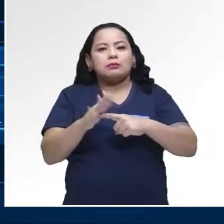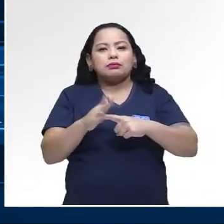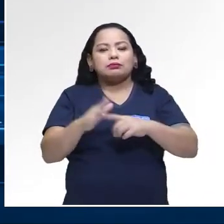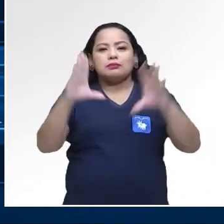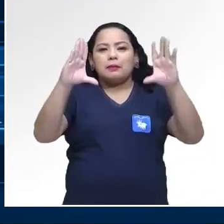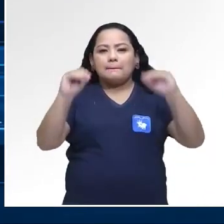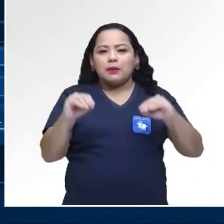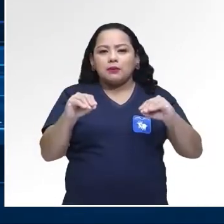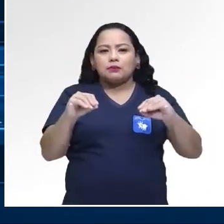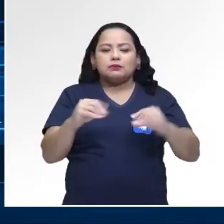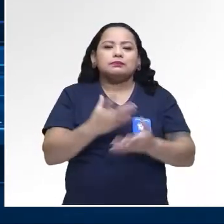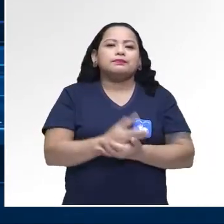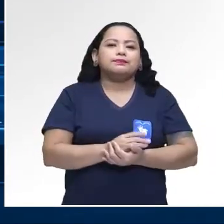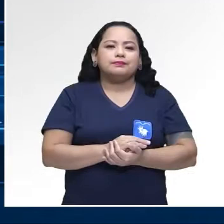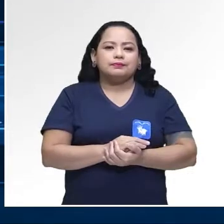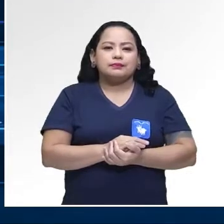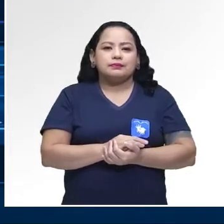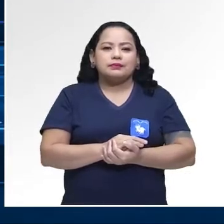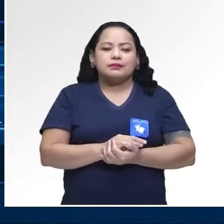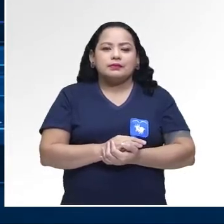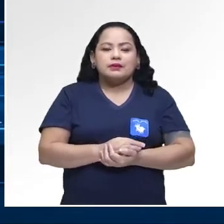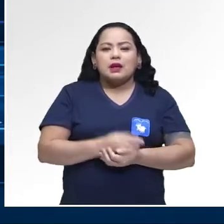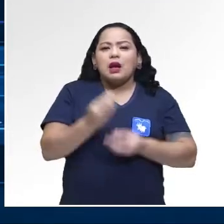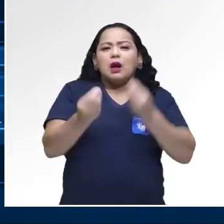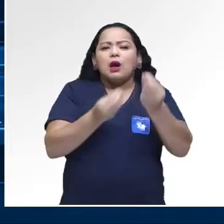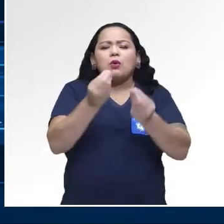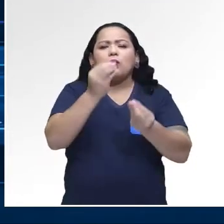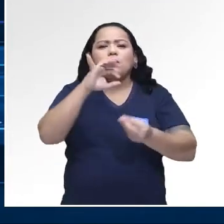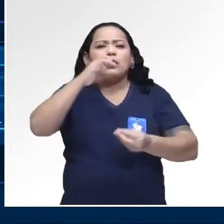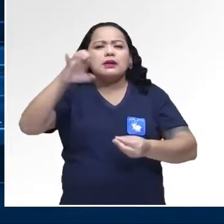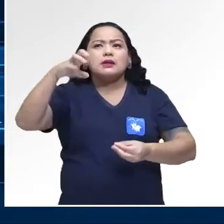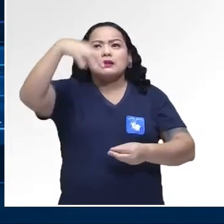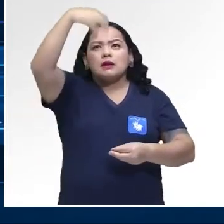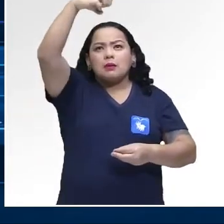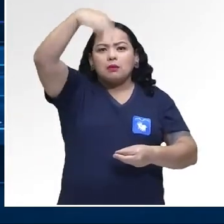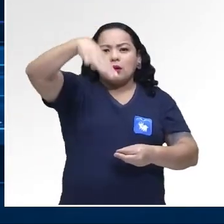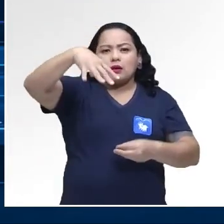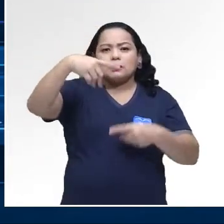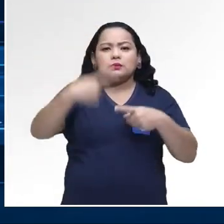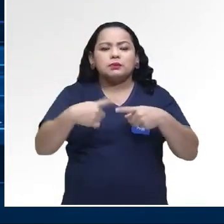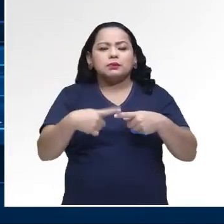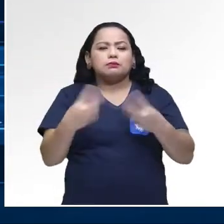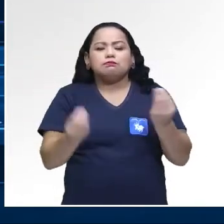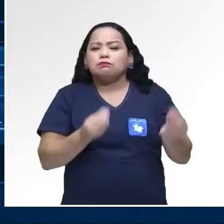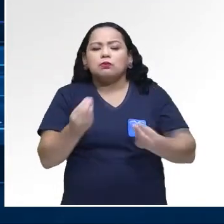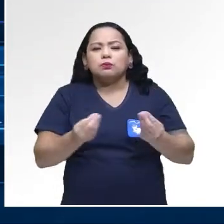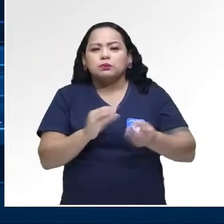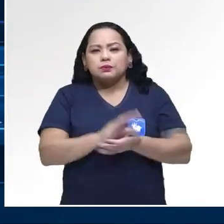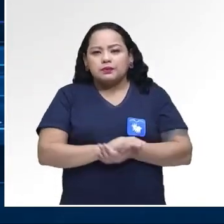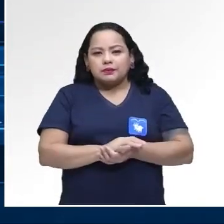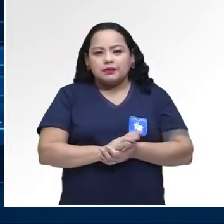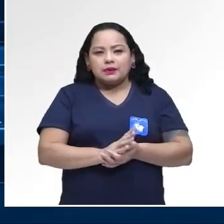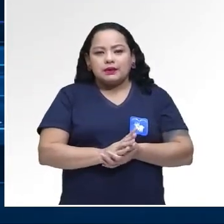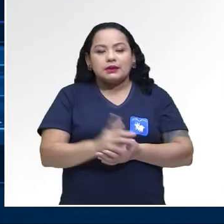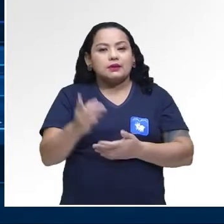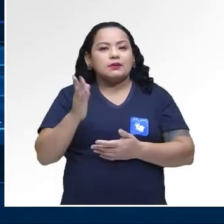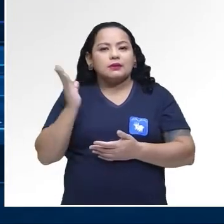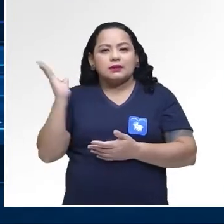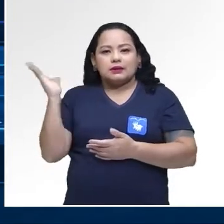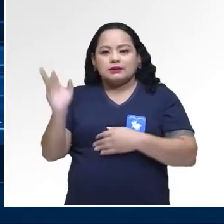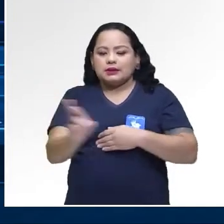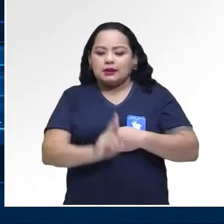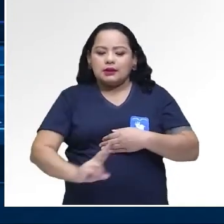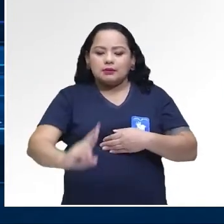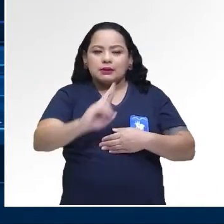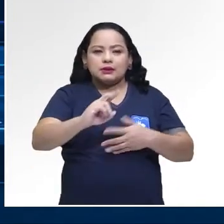não tem aqui a carga suficiente para que a lâmpada acenda, por exemplo, tá? Então, essa aqui é a representação do